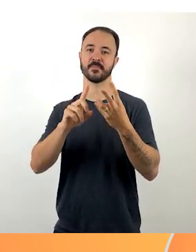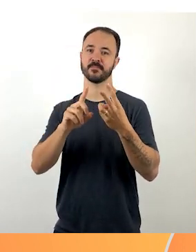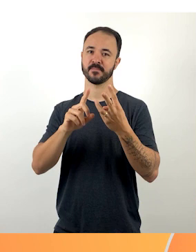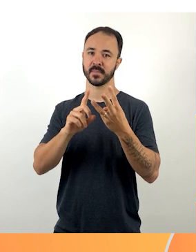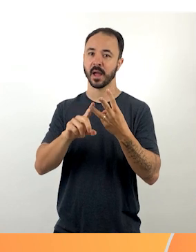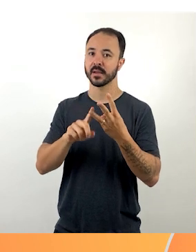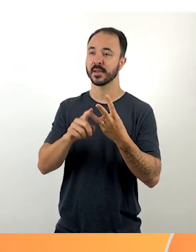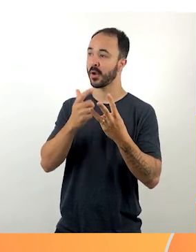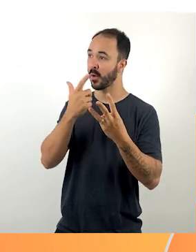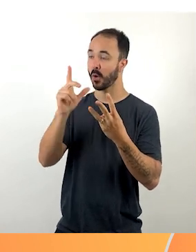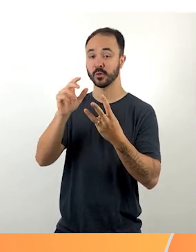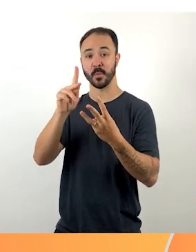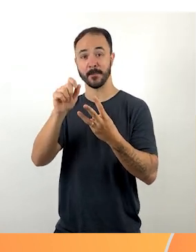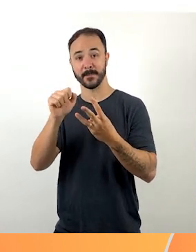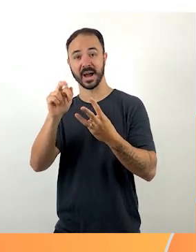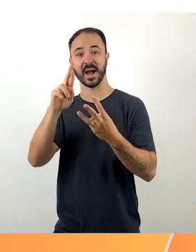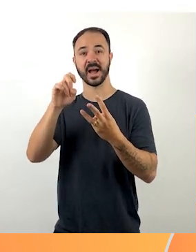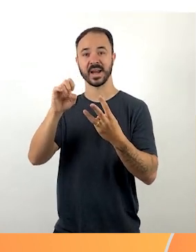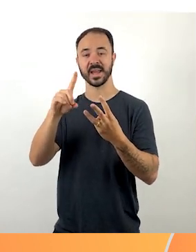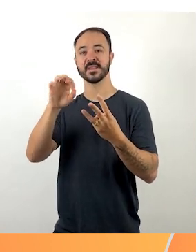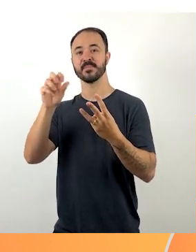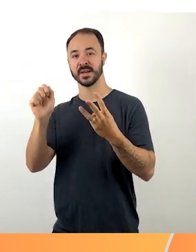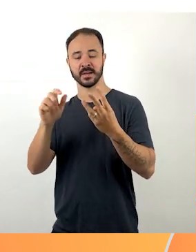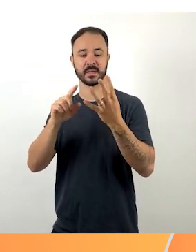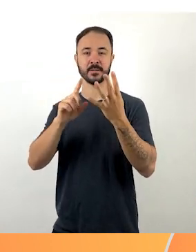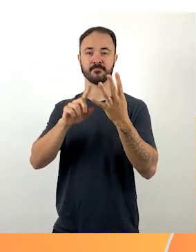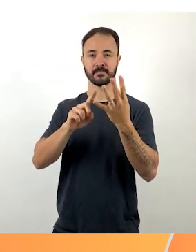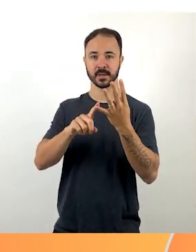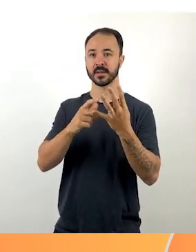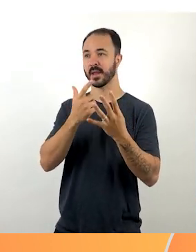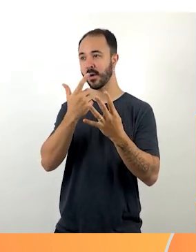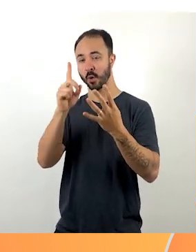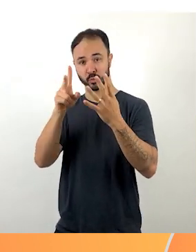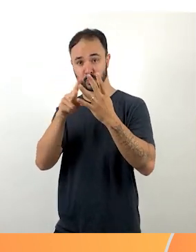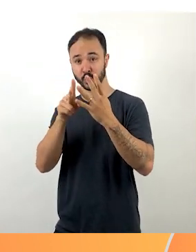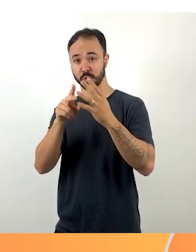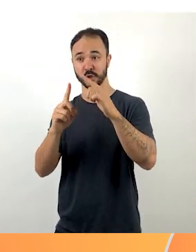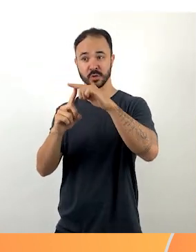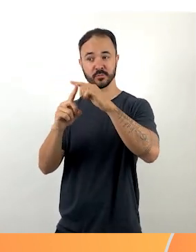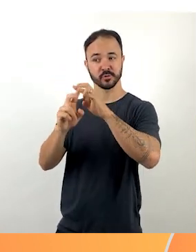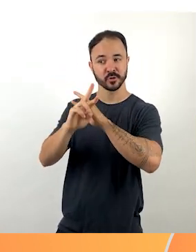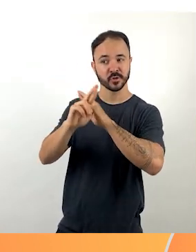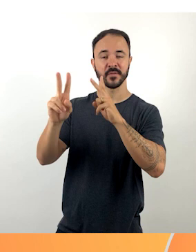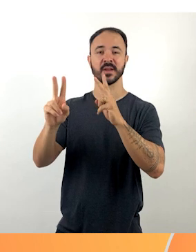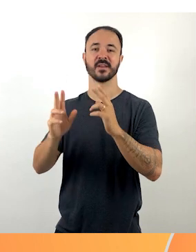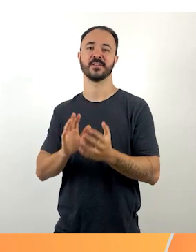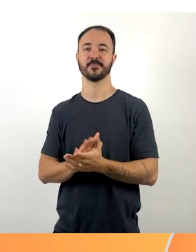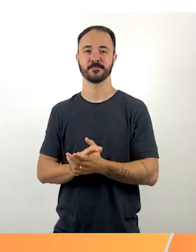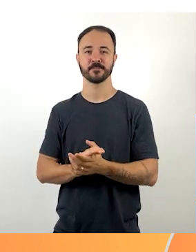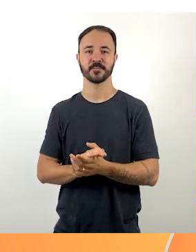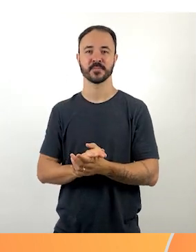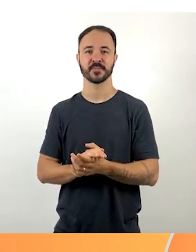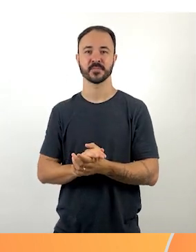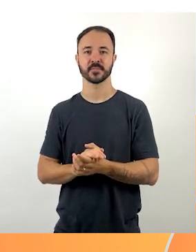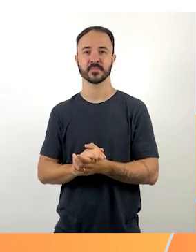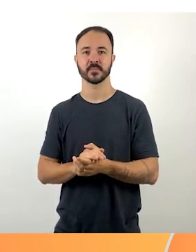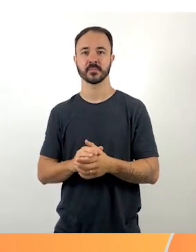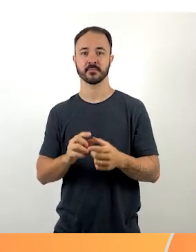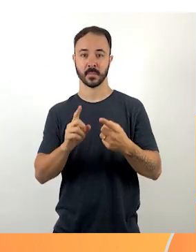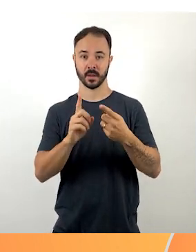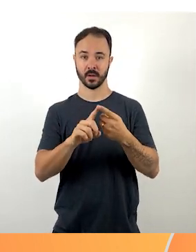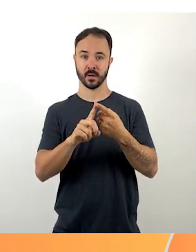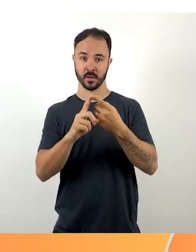o parênquima palissádico, parênquima esponjoso, todos esses tecidos intermediários,